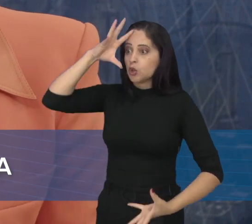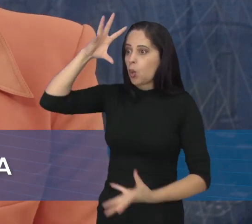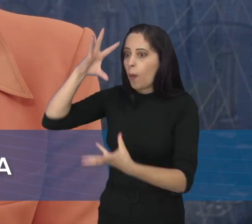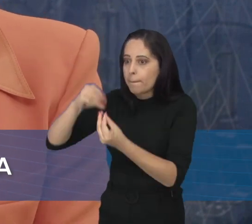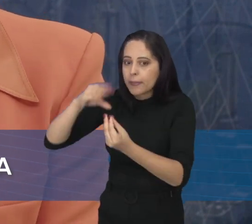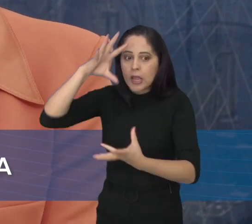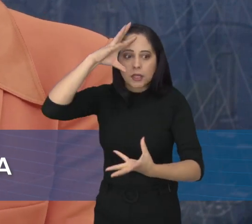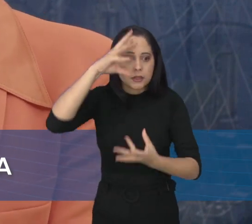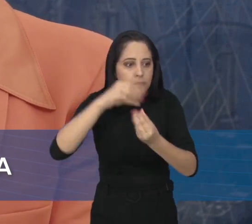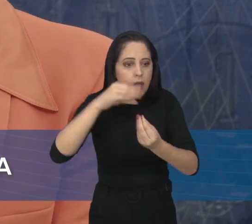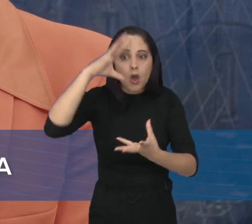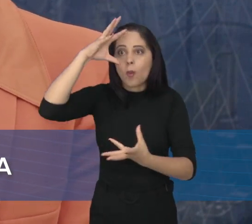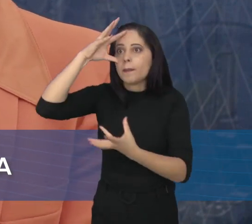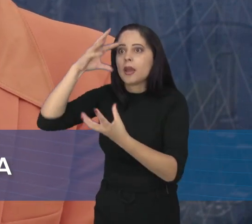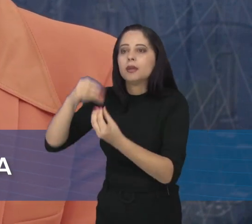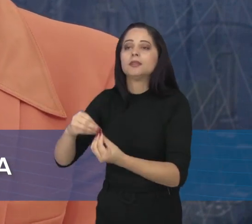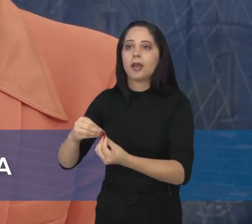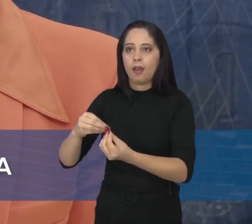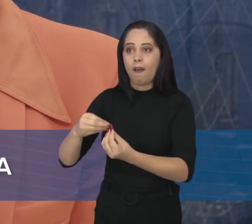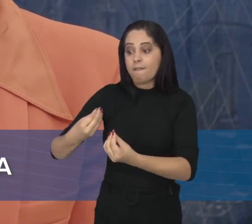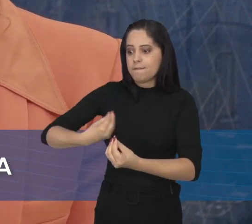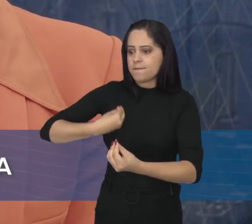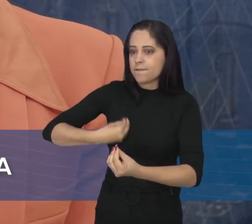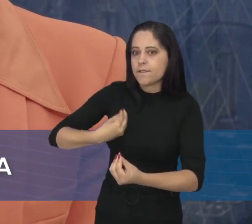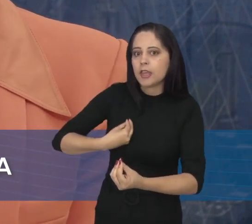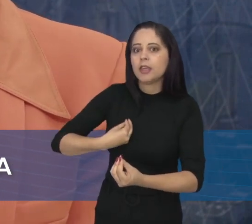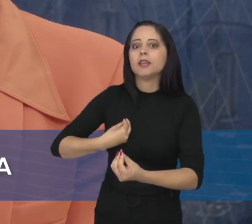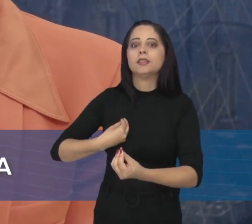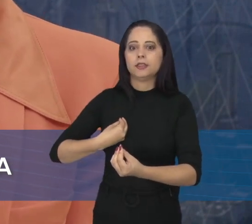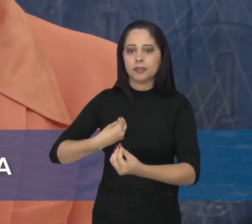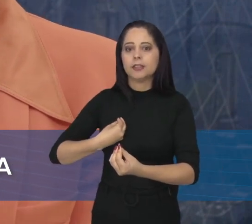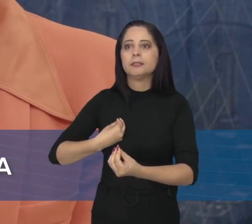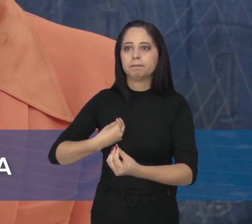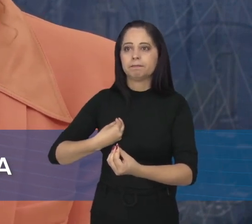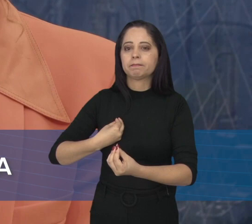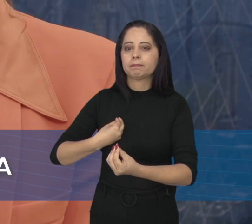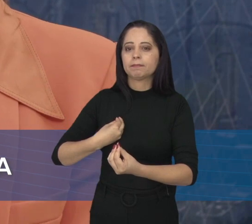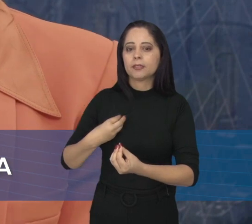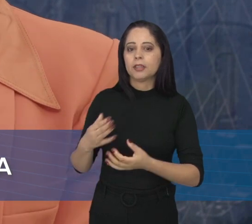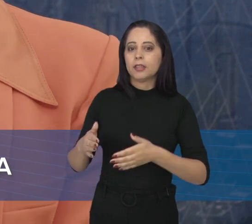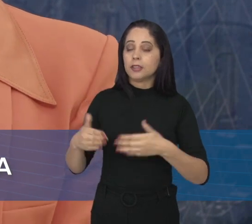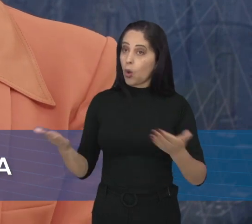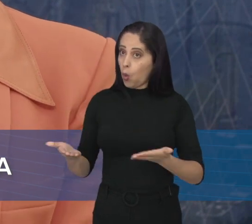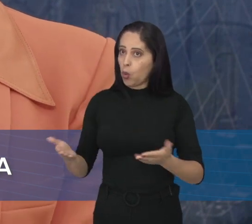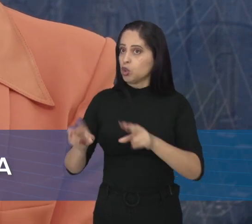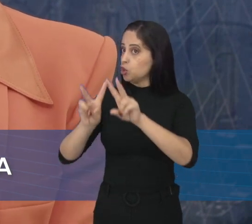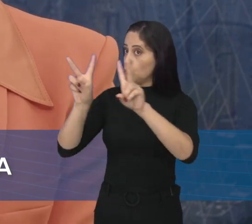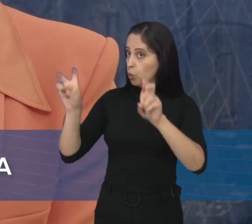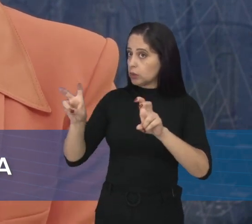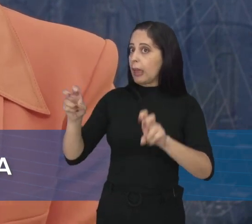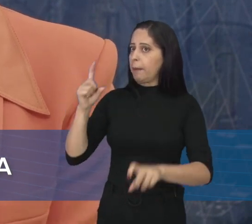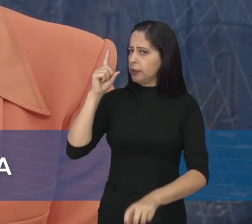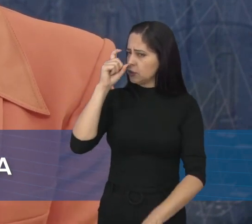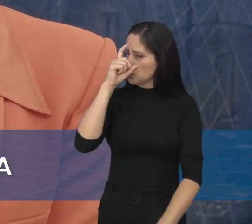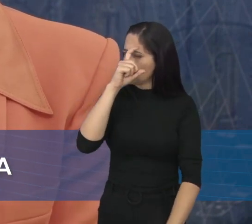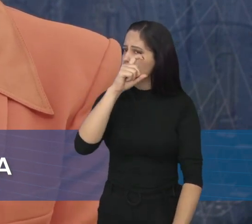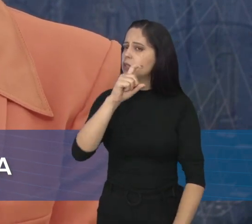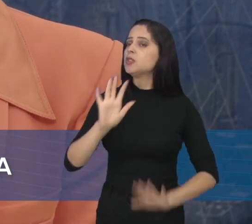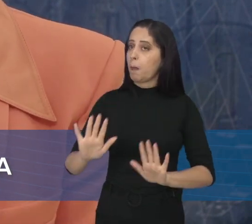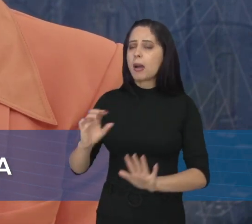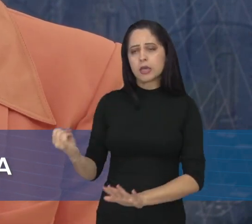um dever, né? Como que você está fazendo hoje, religando histórias, falando de um assunto super delicado e muito